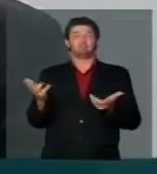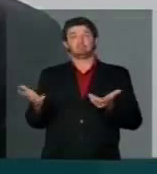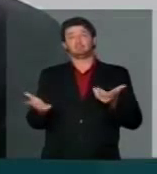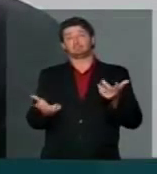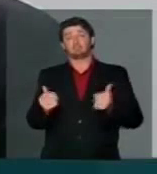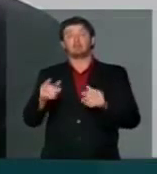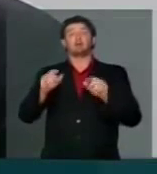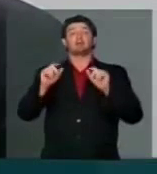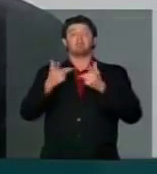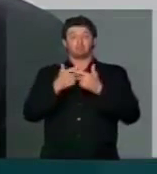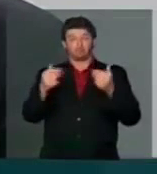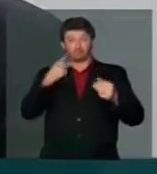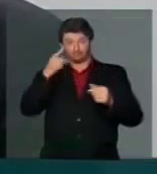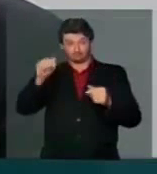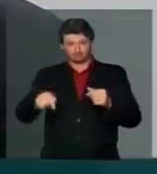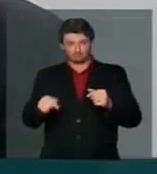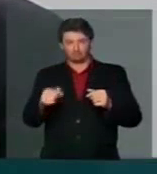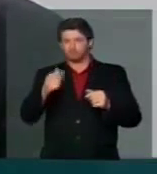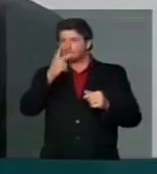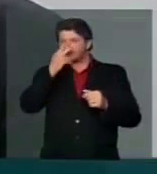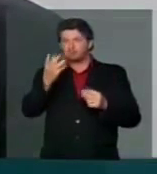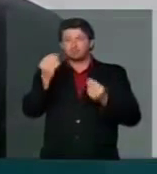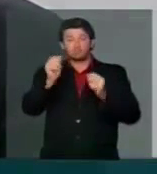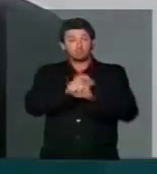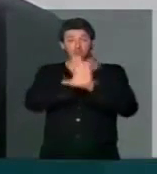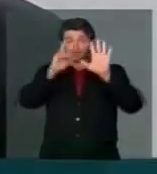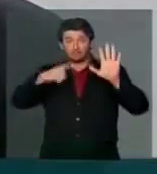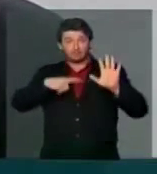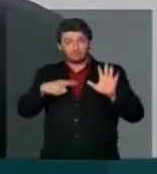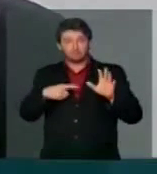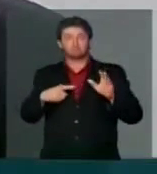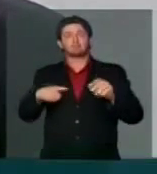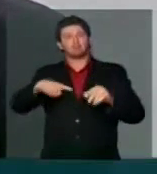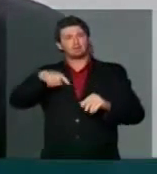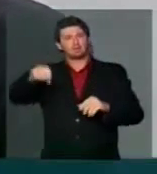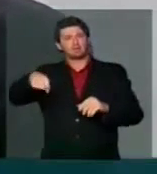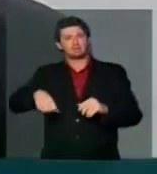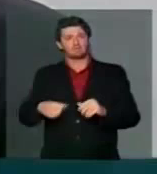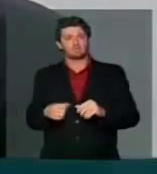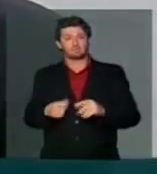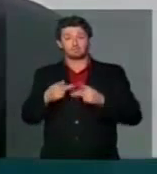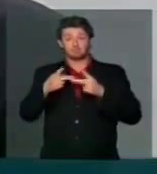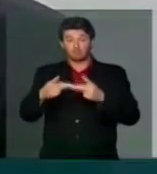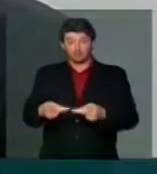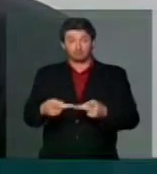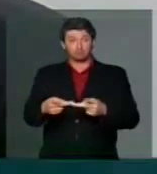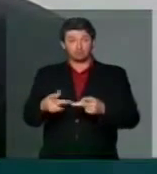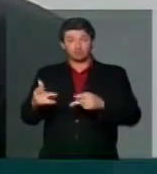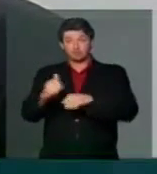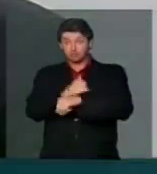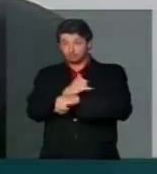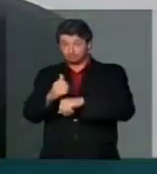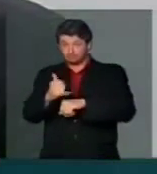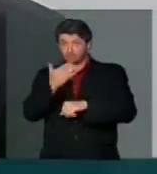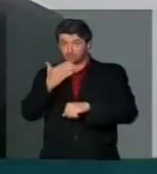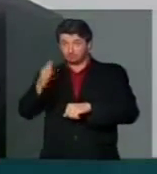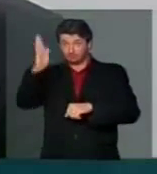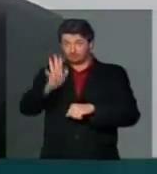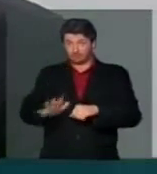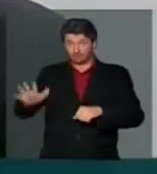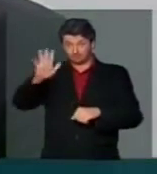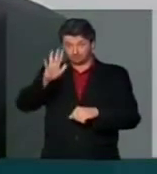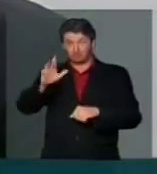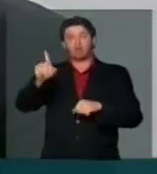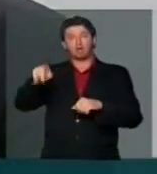As questões que foram colocadas aqui me pareceram muito claras. Existe sim, um projeto estratégico nacional, o